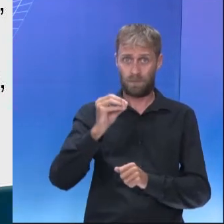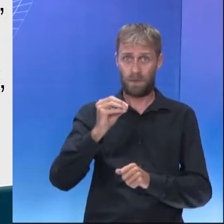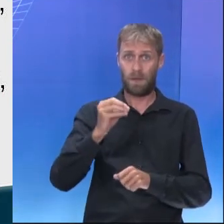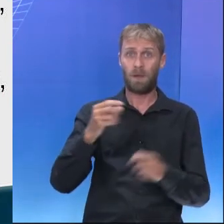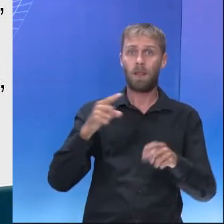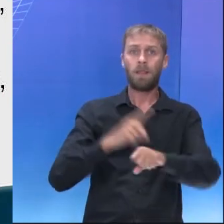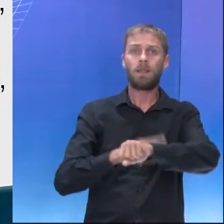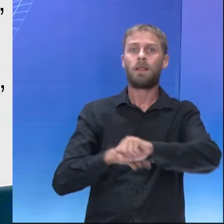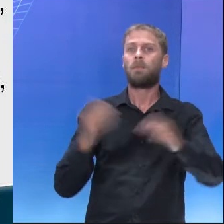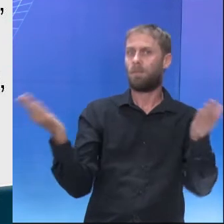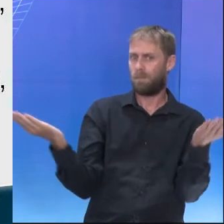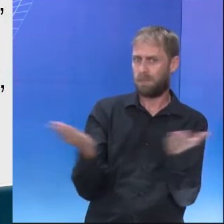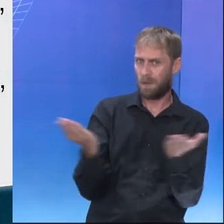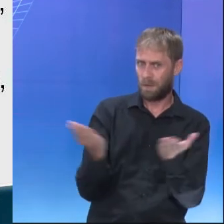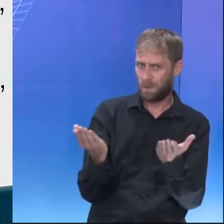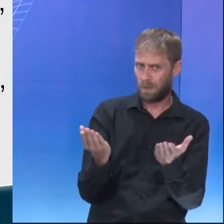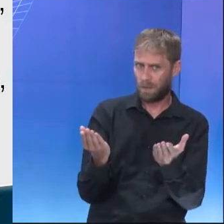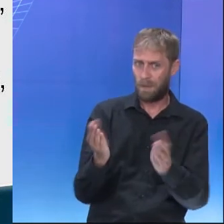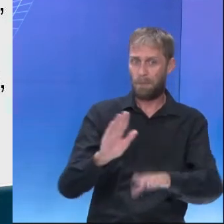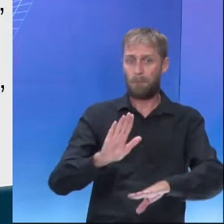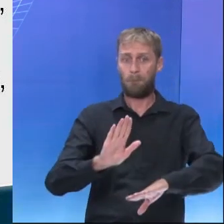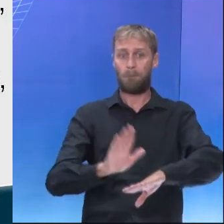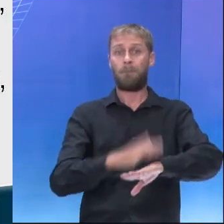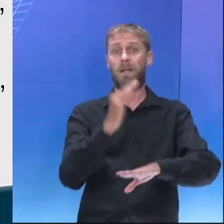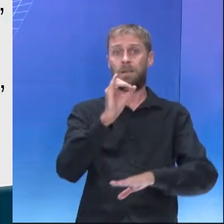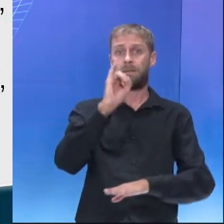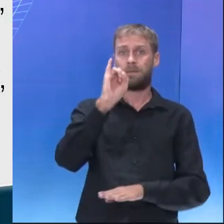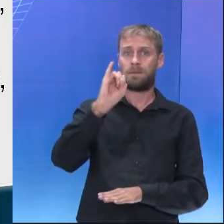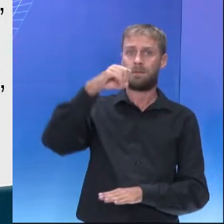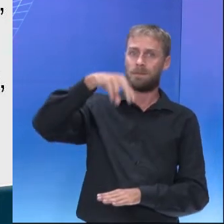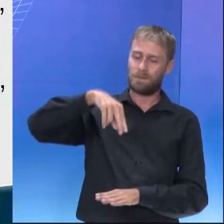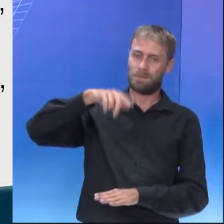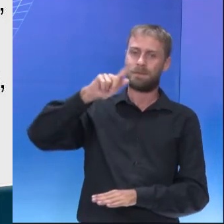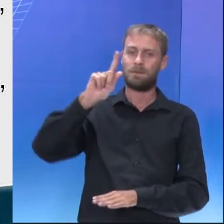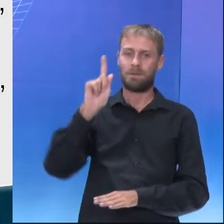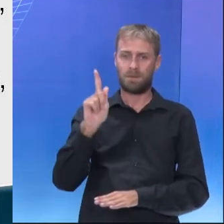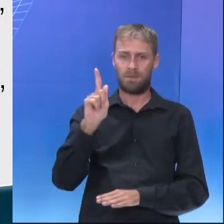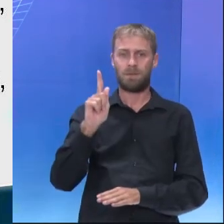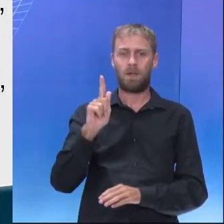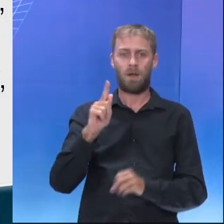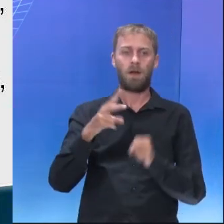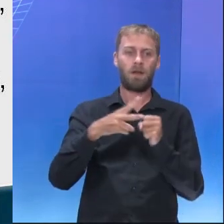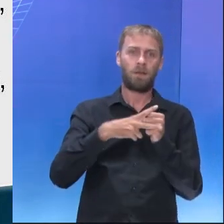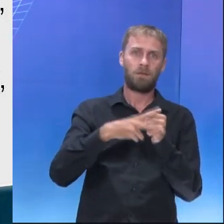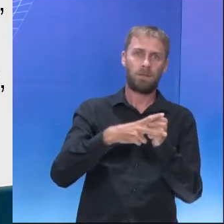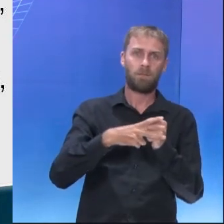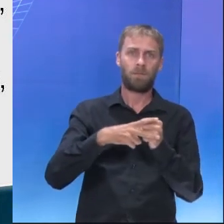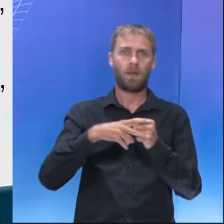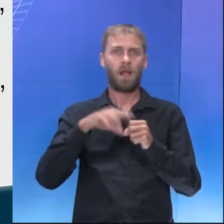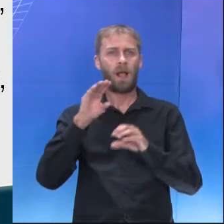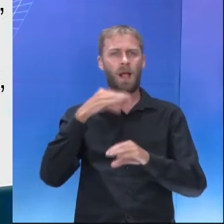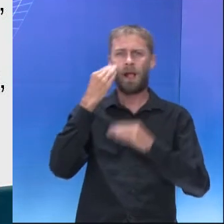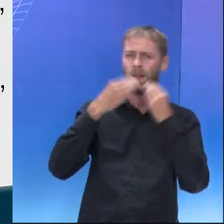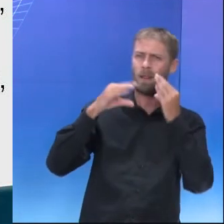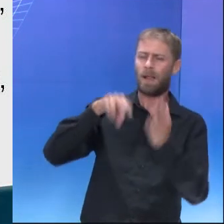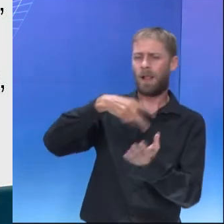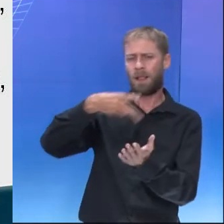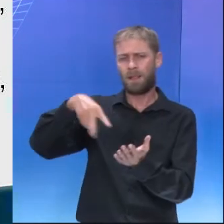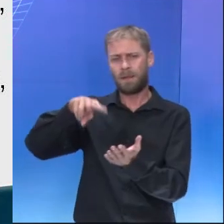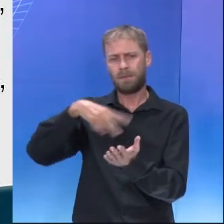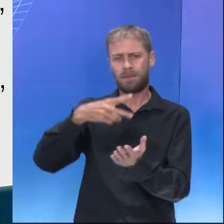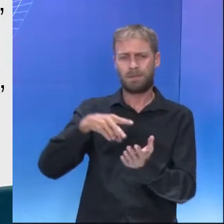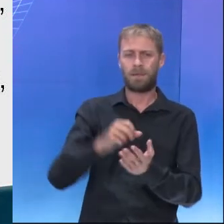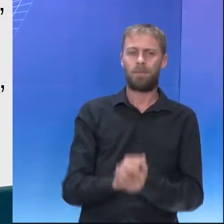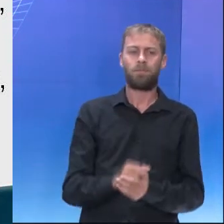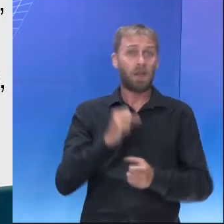participle, plus ing, form of the verb, example, singing, dancing, running.